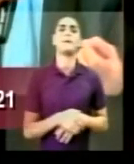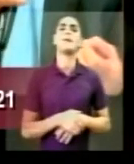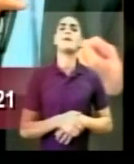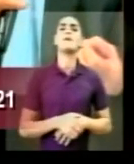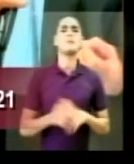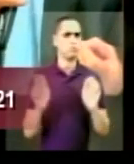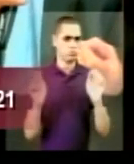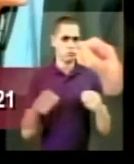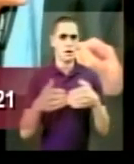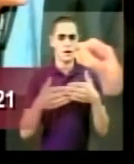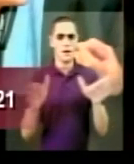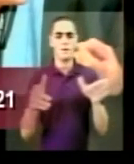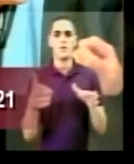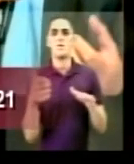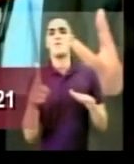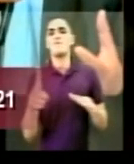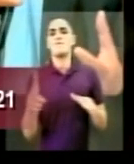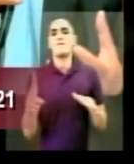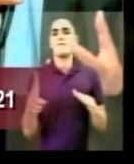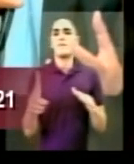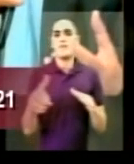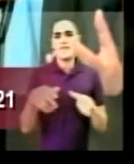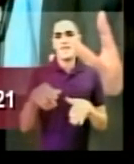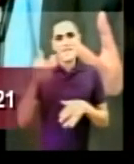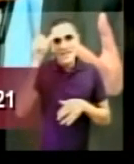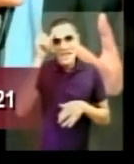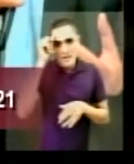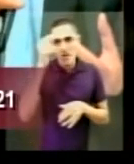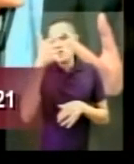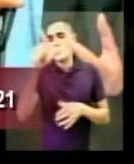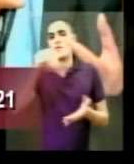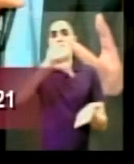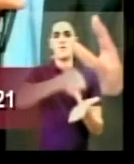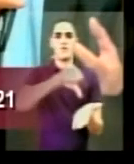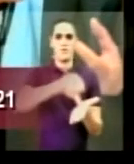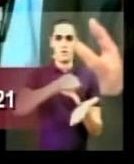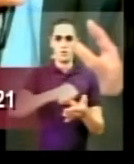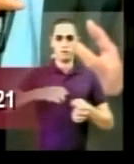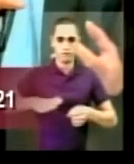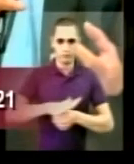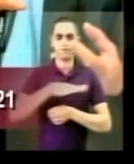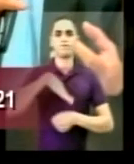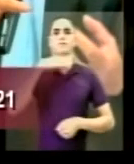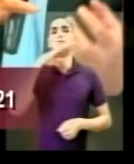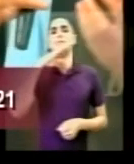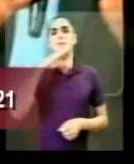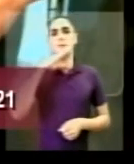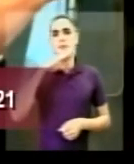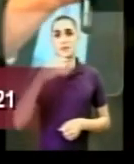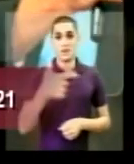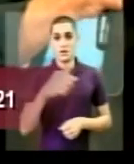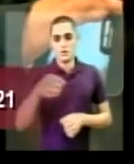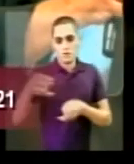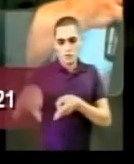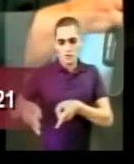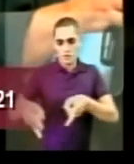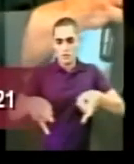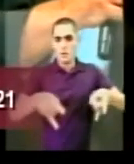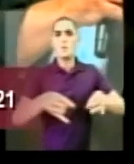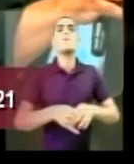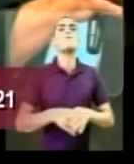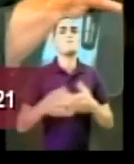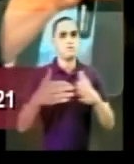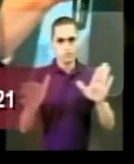nossa ocupação. Esses 20 leitos são fundamentais e abrimos